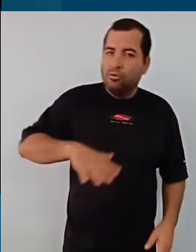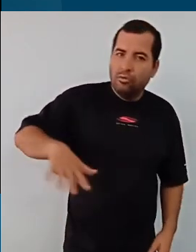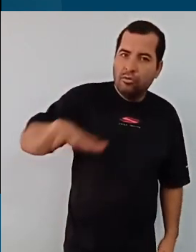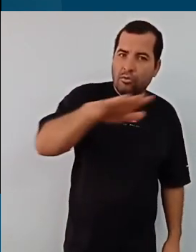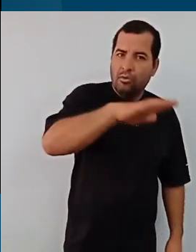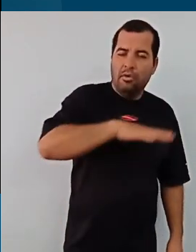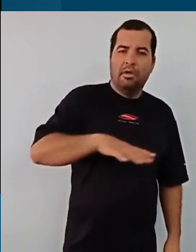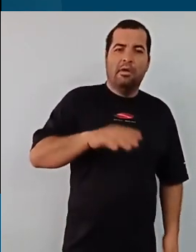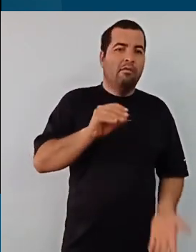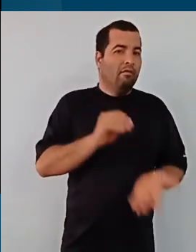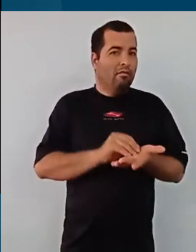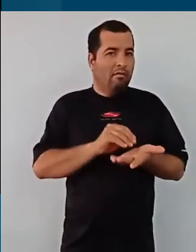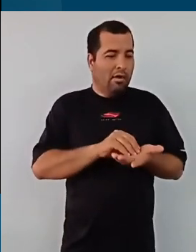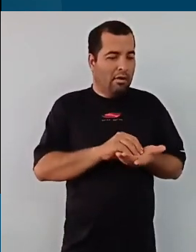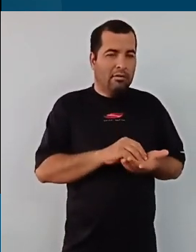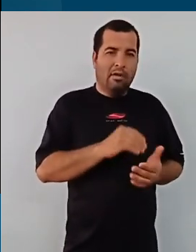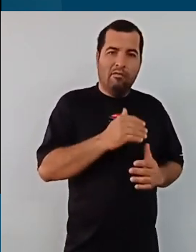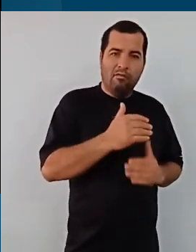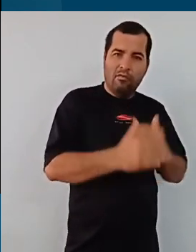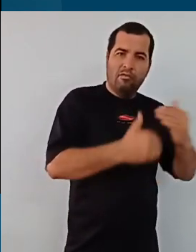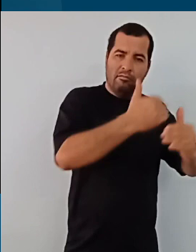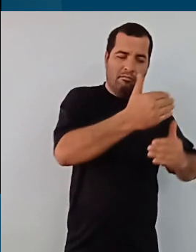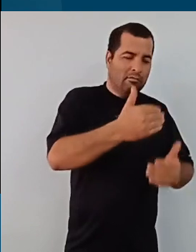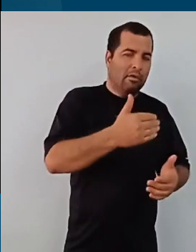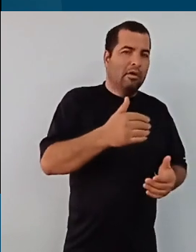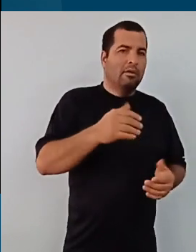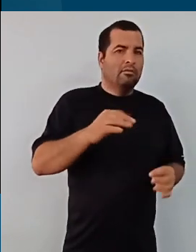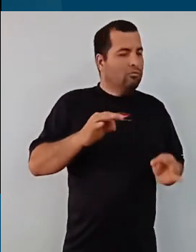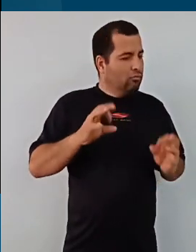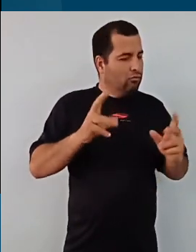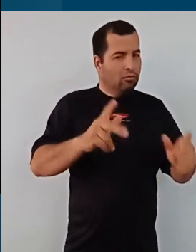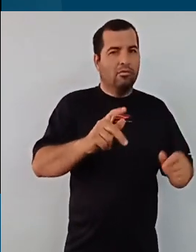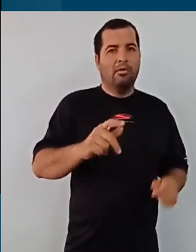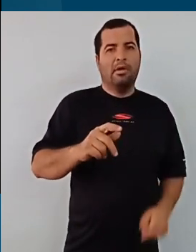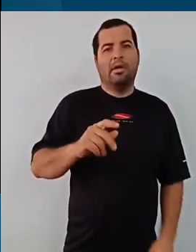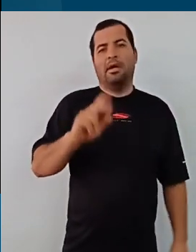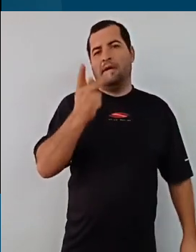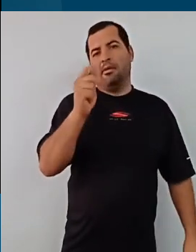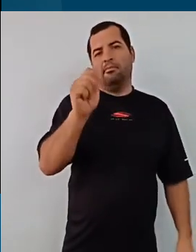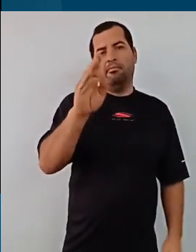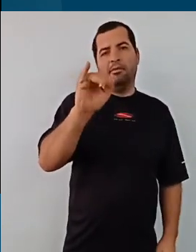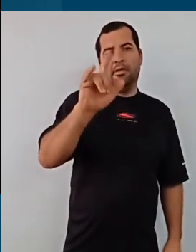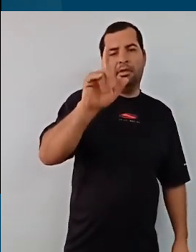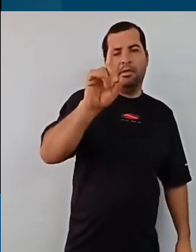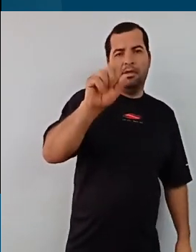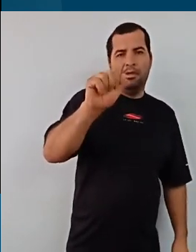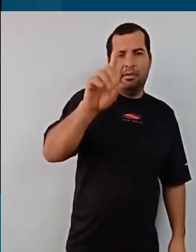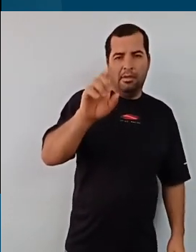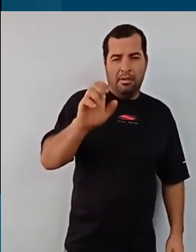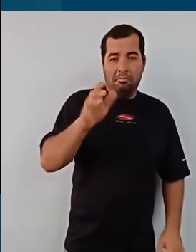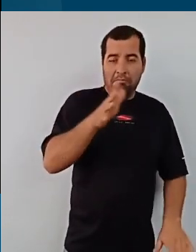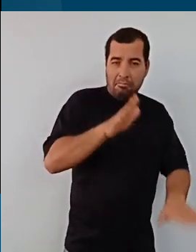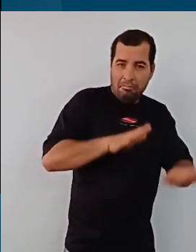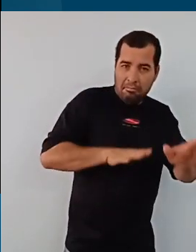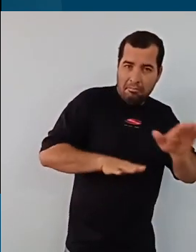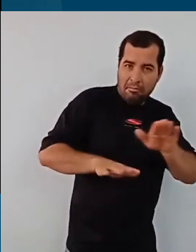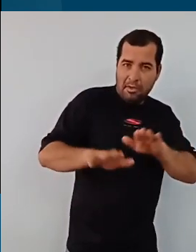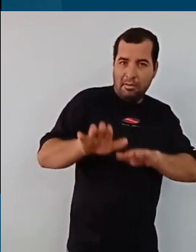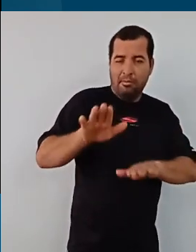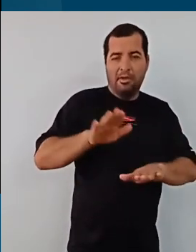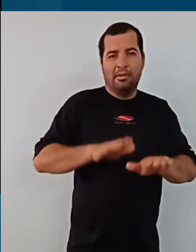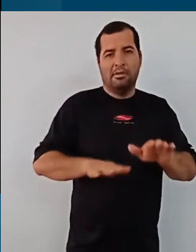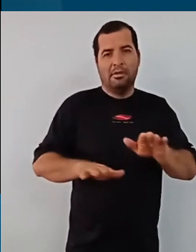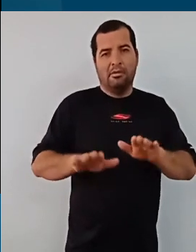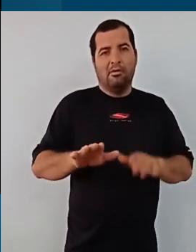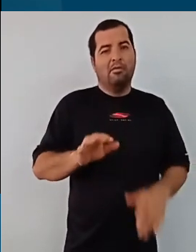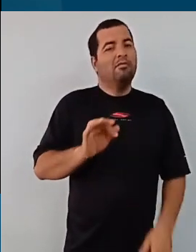descolando formação para competências e habilidades da preparação para a